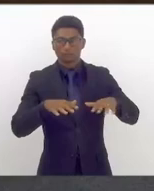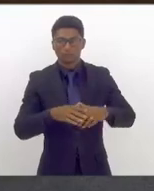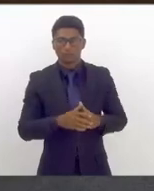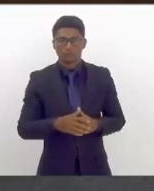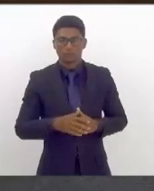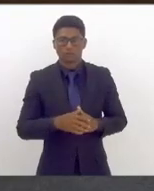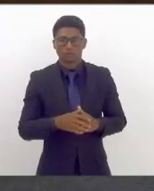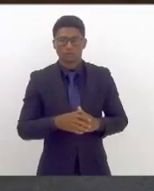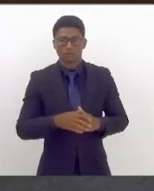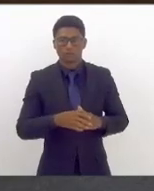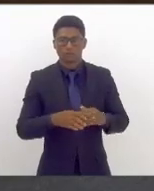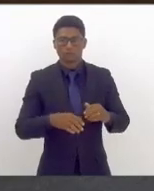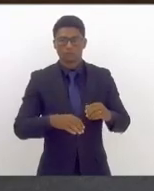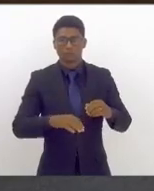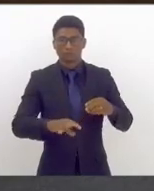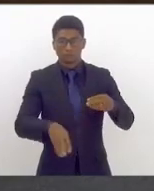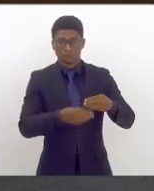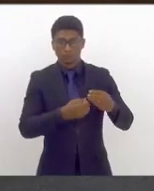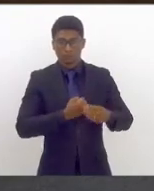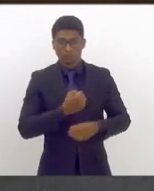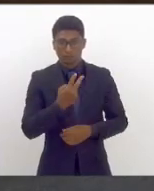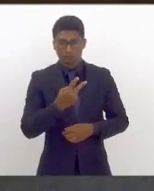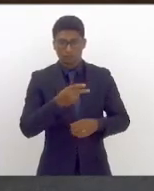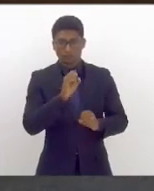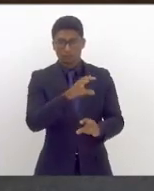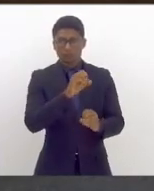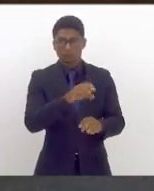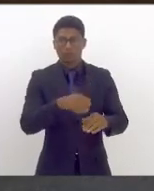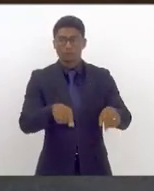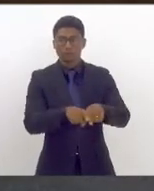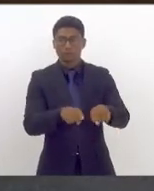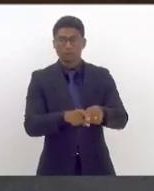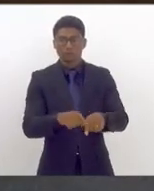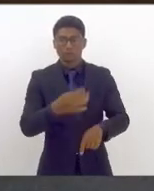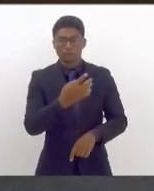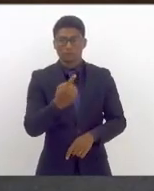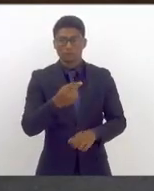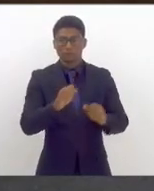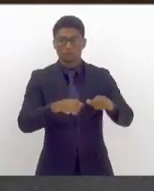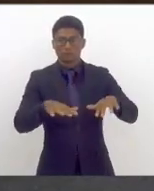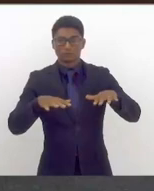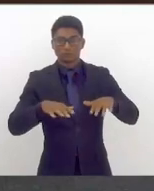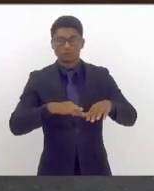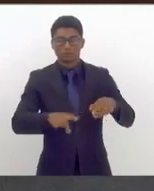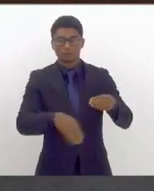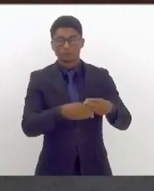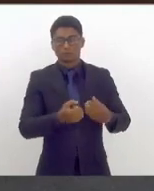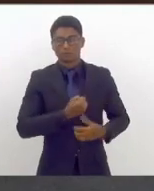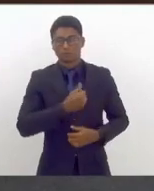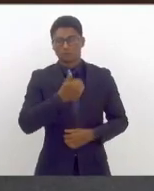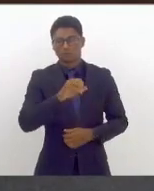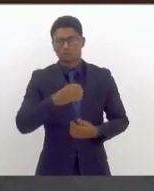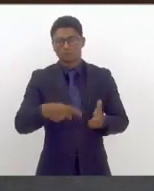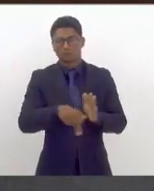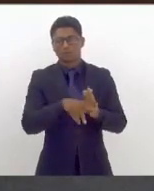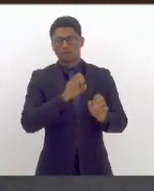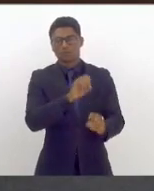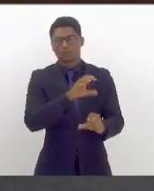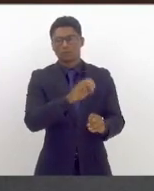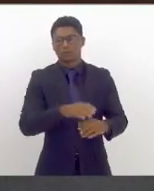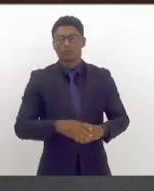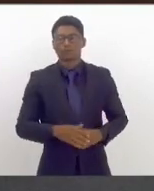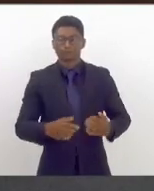submetidas emendas 2 da comissão de educação 1 42 e 81 de plenário favorável Sublime nativas em menos dez da comissão de educação